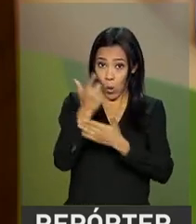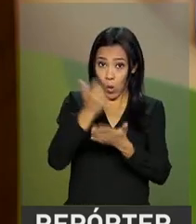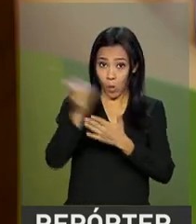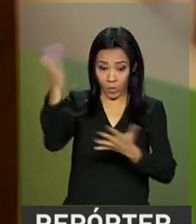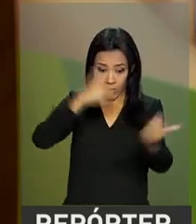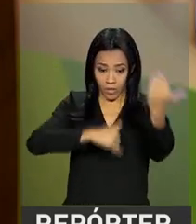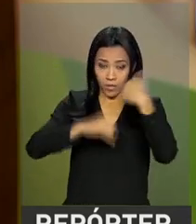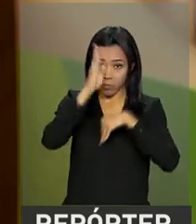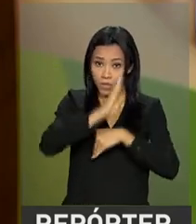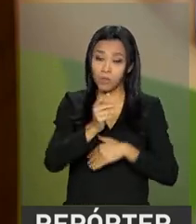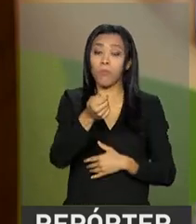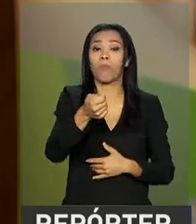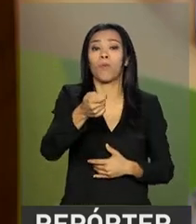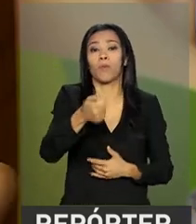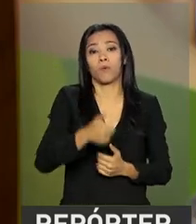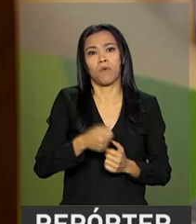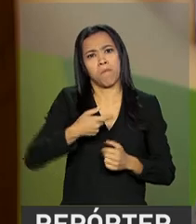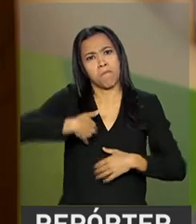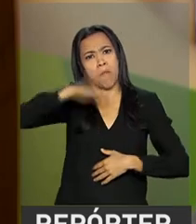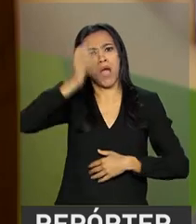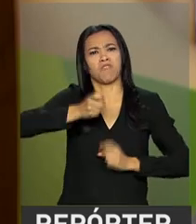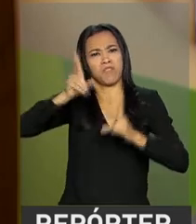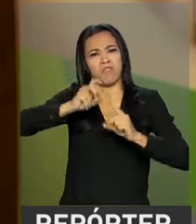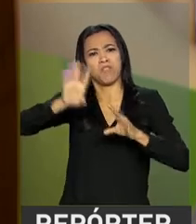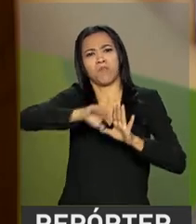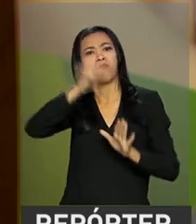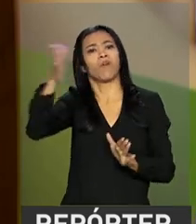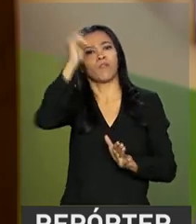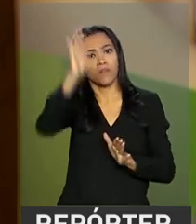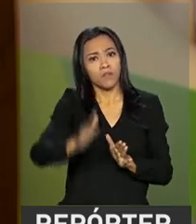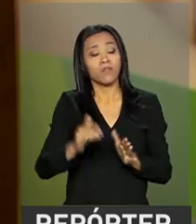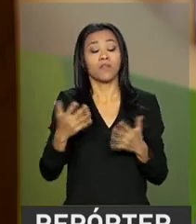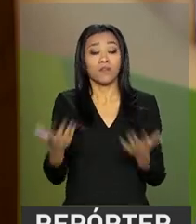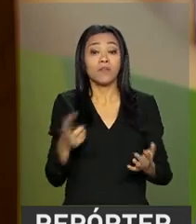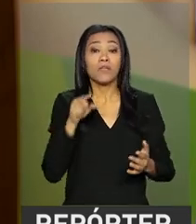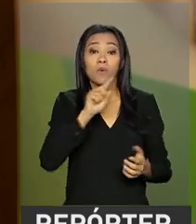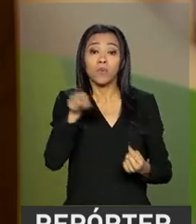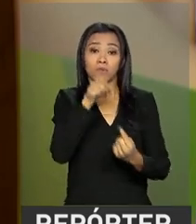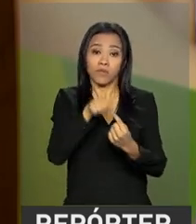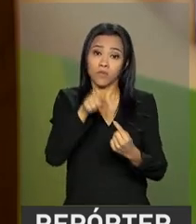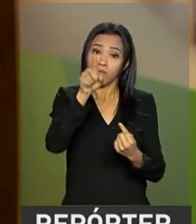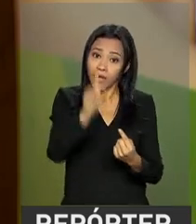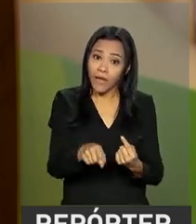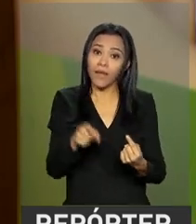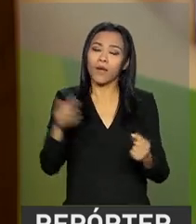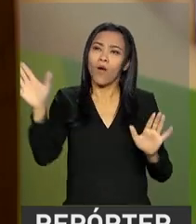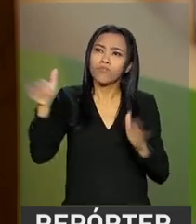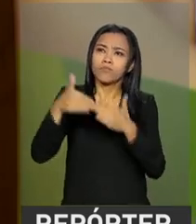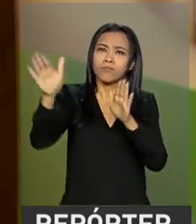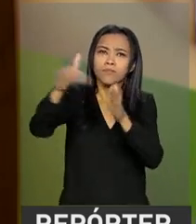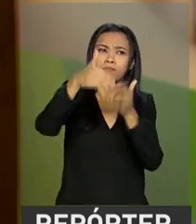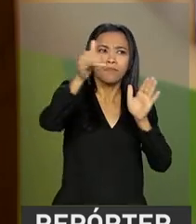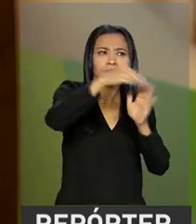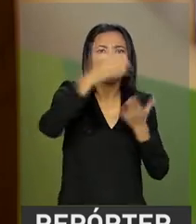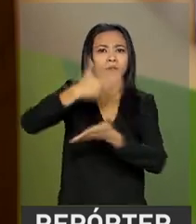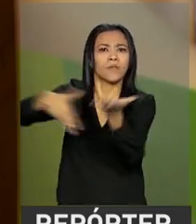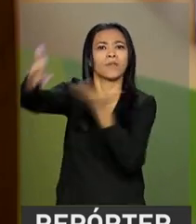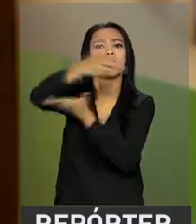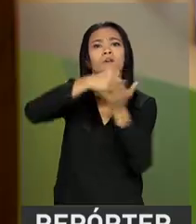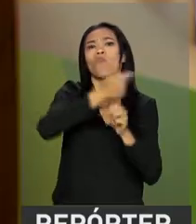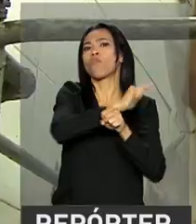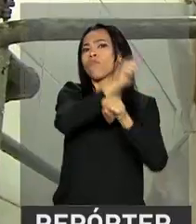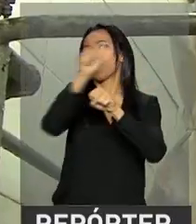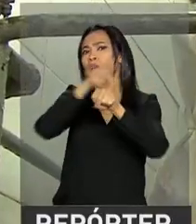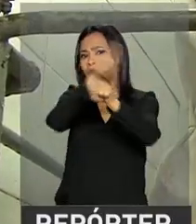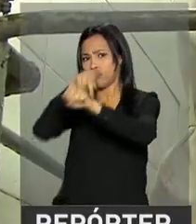esse plano visa aumento da exportação brasileira e visa também maior intercâmbio é do brasil com outros